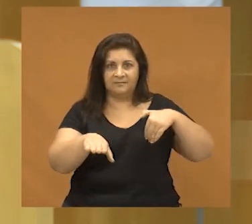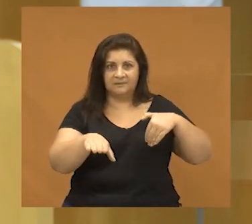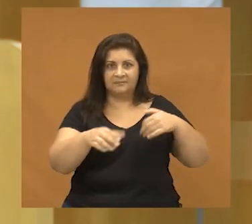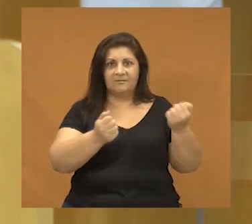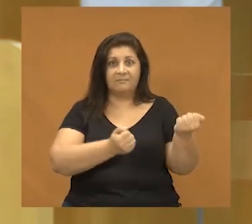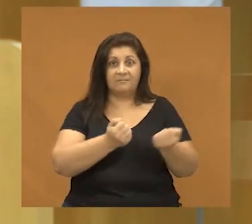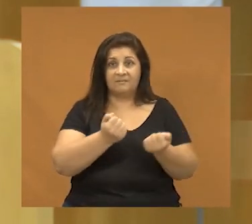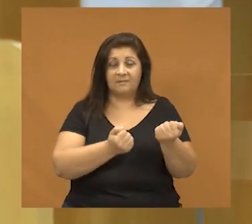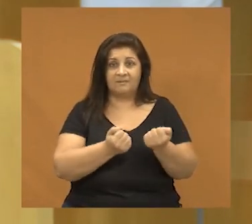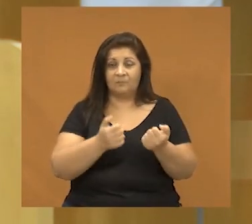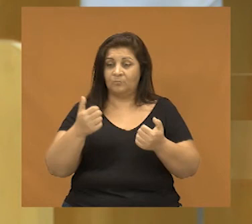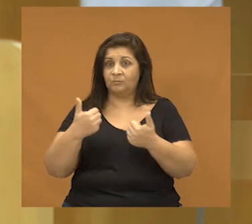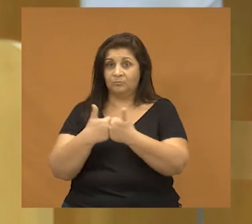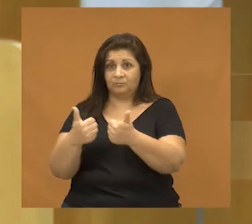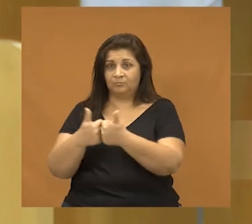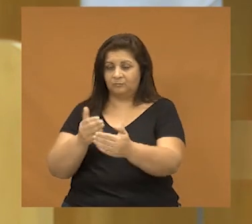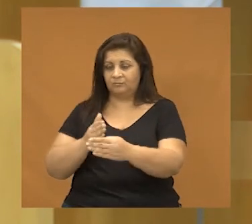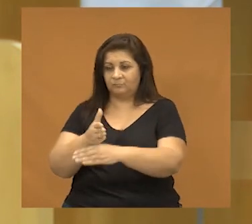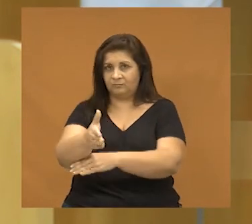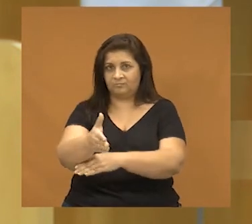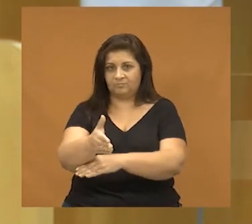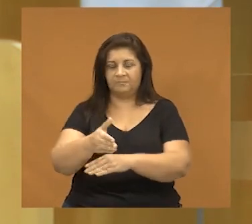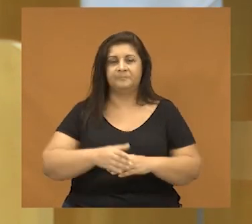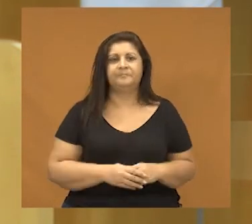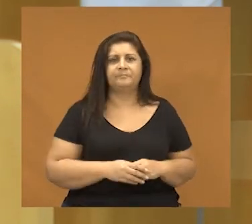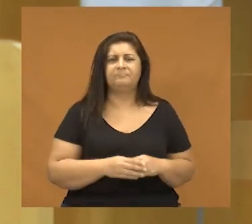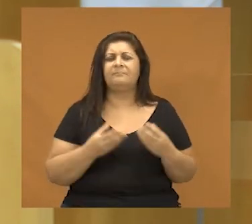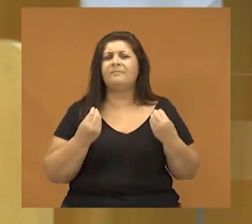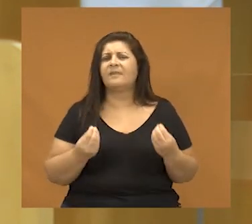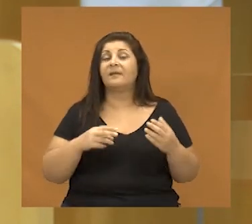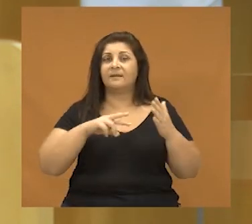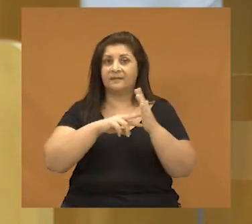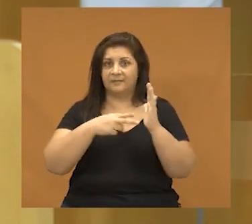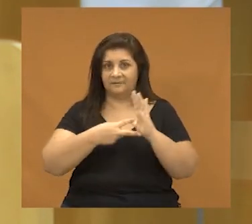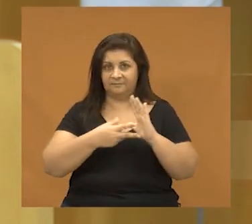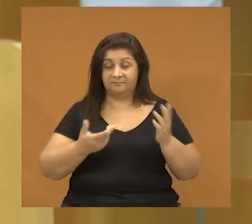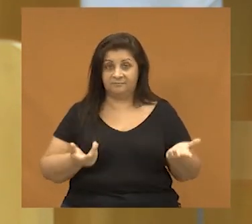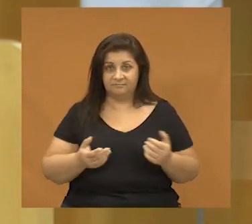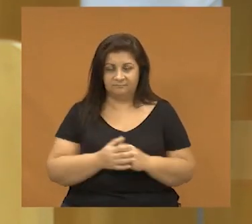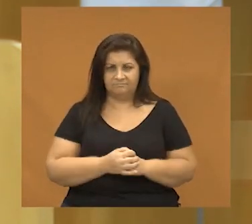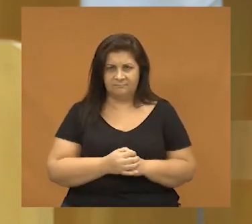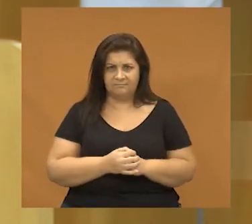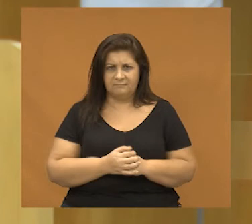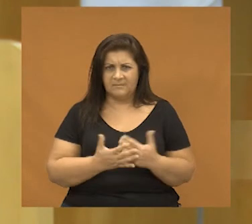via para que o ônibus passasse. Tá? O que significa isso? É possível